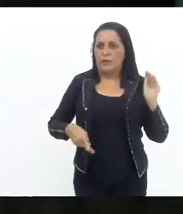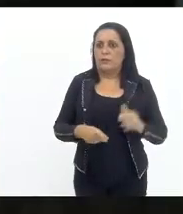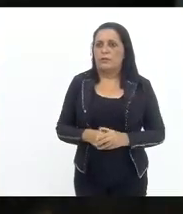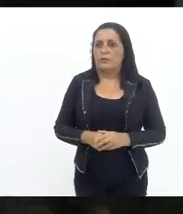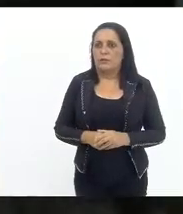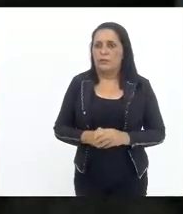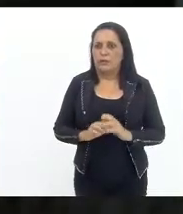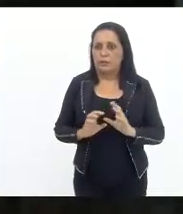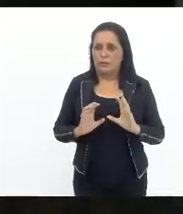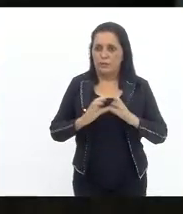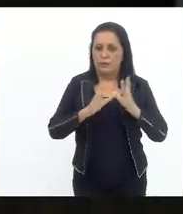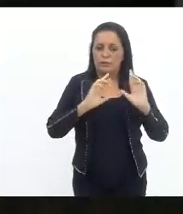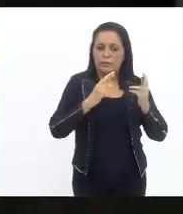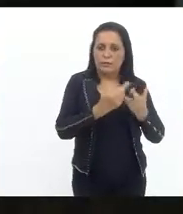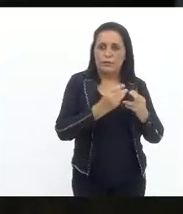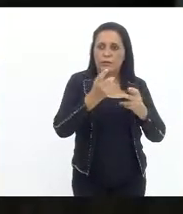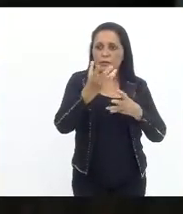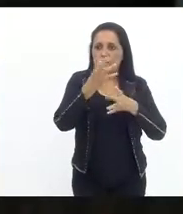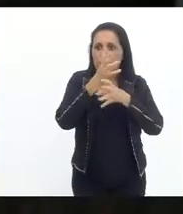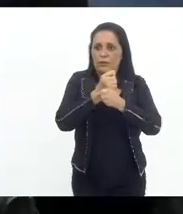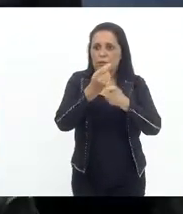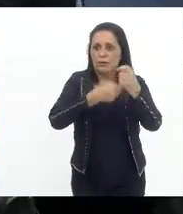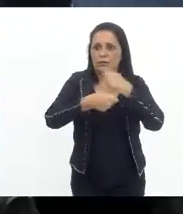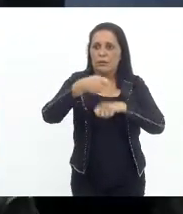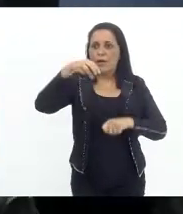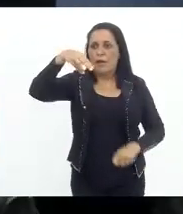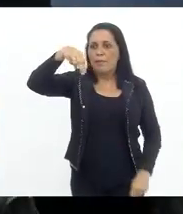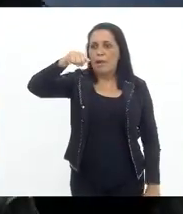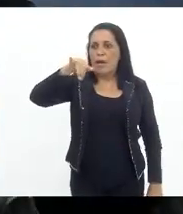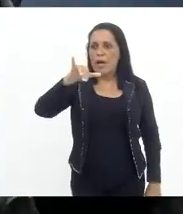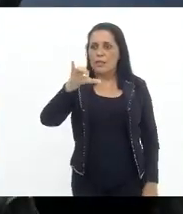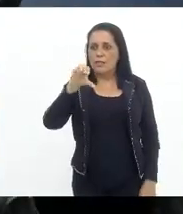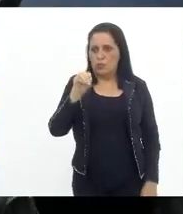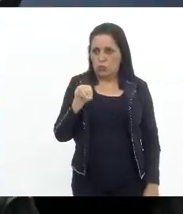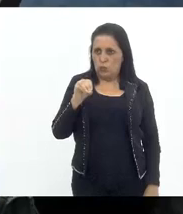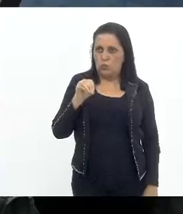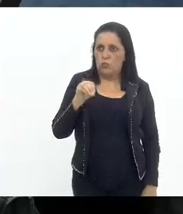Pela Comissão de Orçamento, deputado Márcio Pacheco.